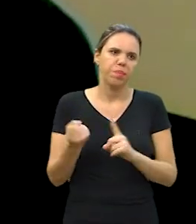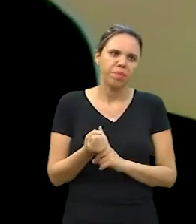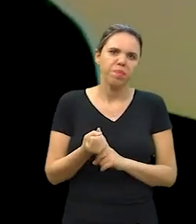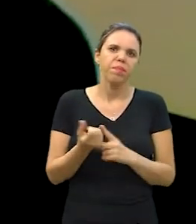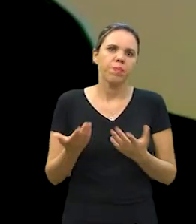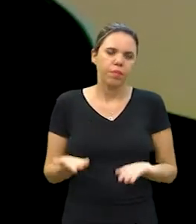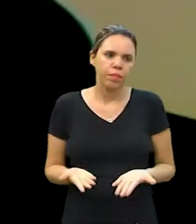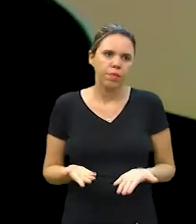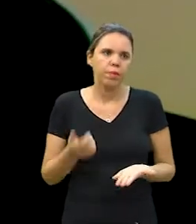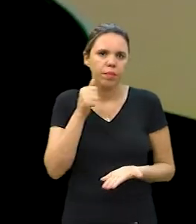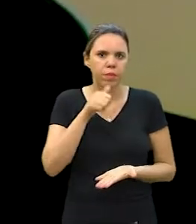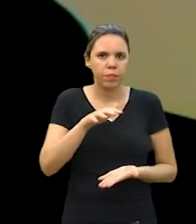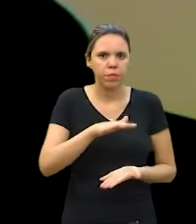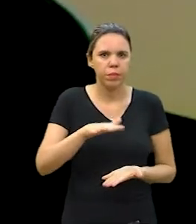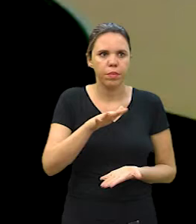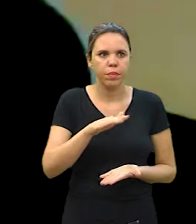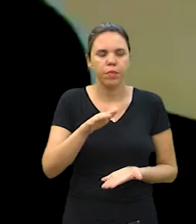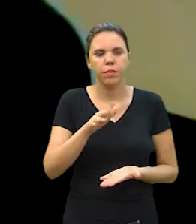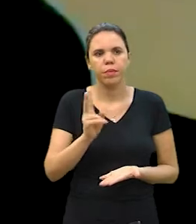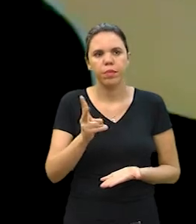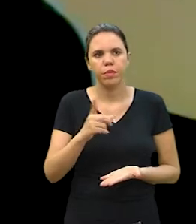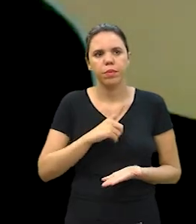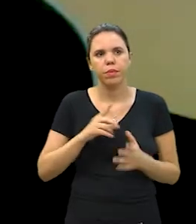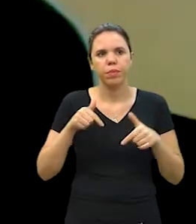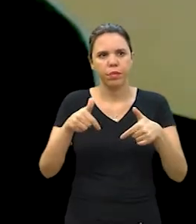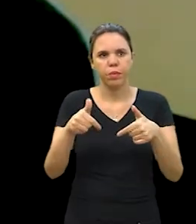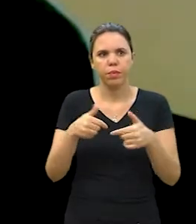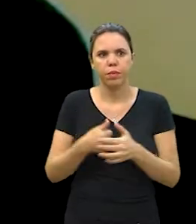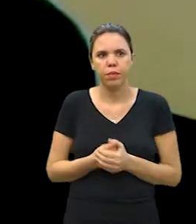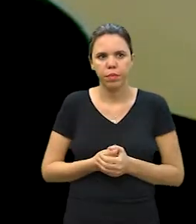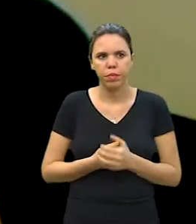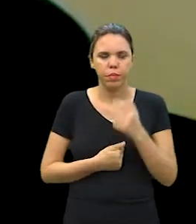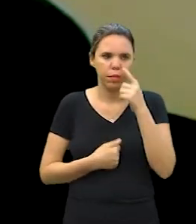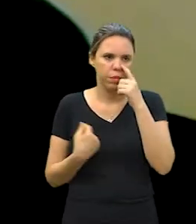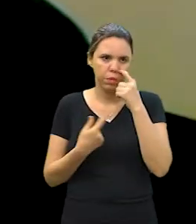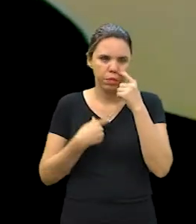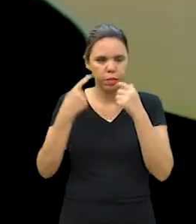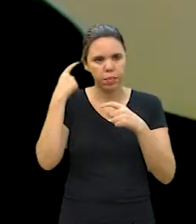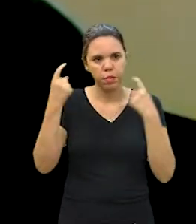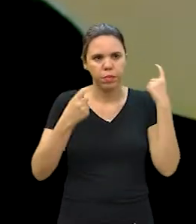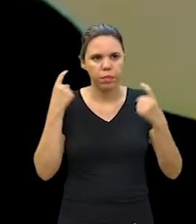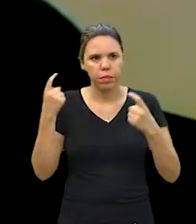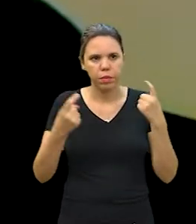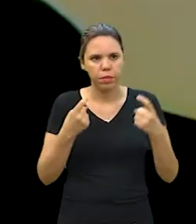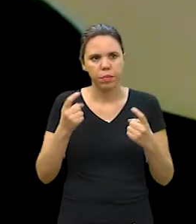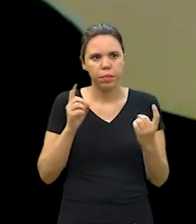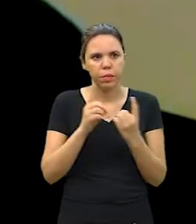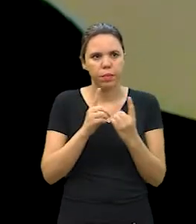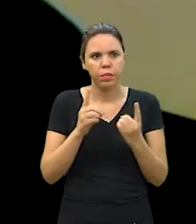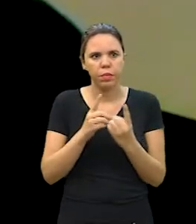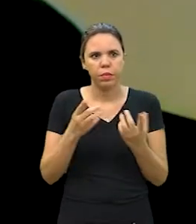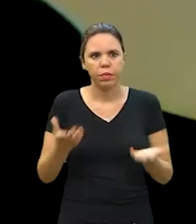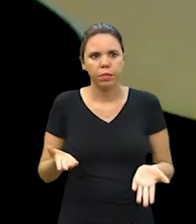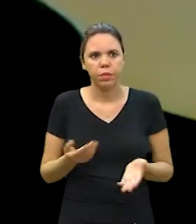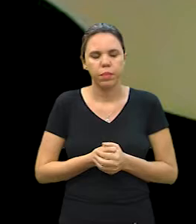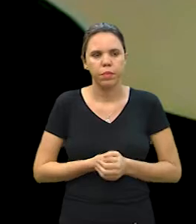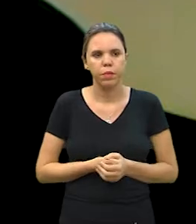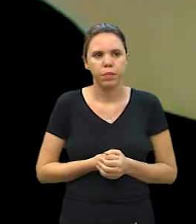social, né, que as mulheres sempre estão enfrentando. Então, a gente tem uma preocupação com esse